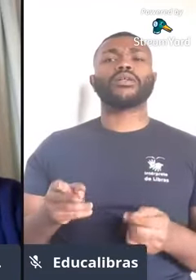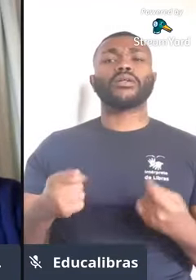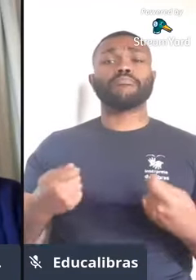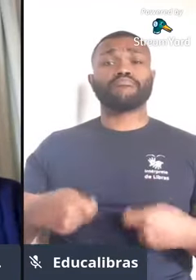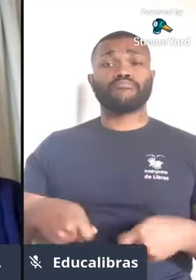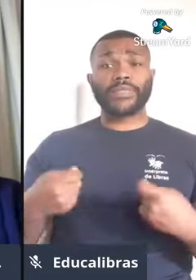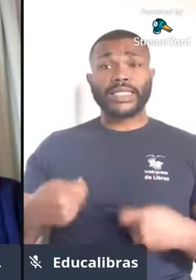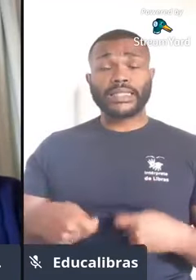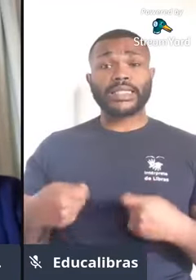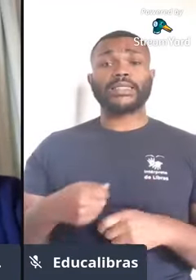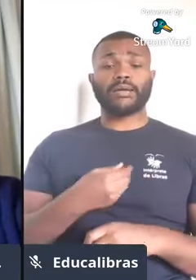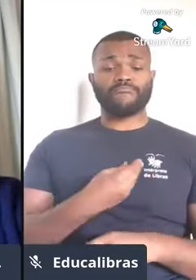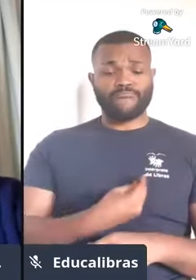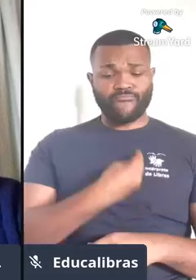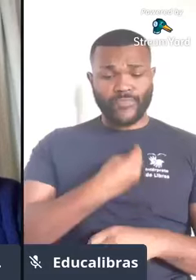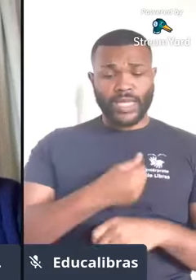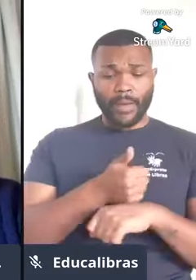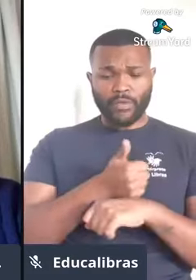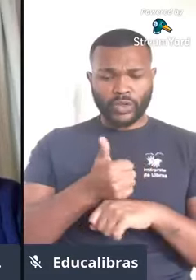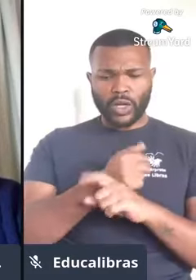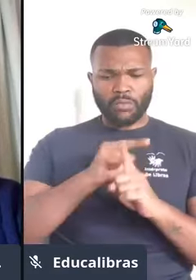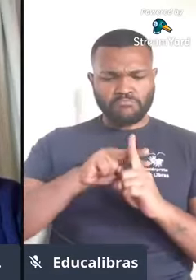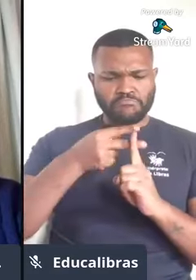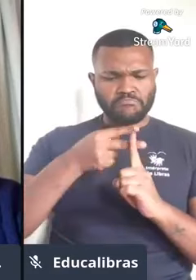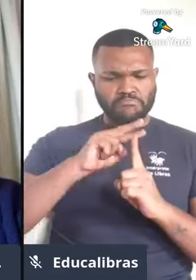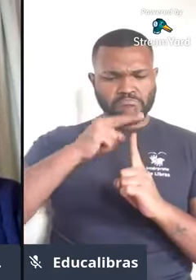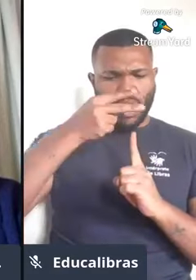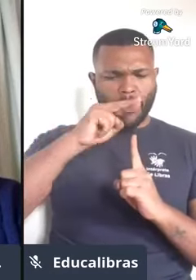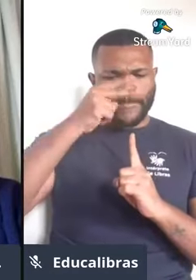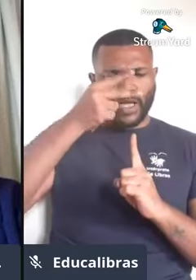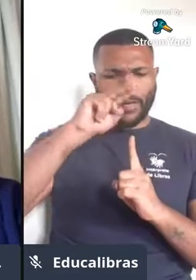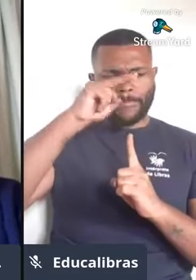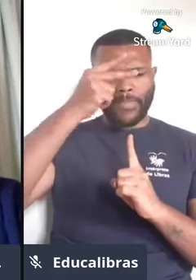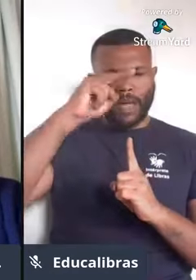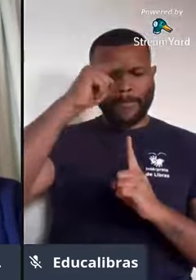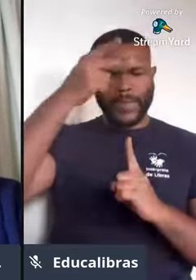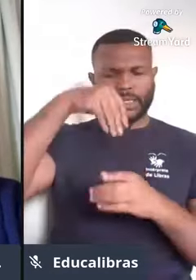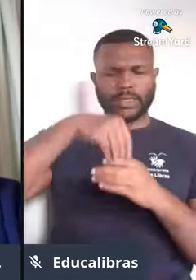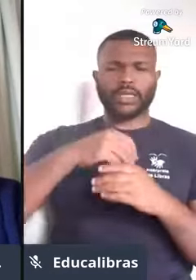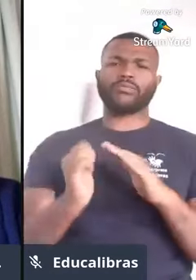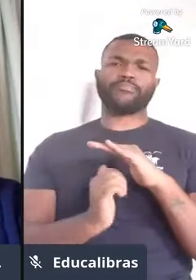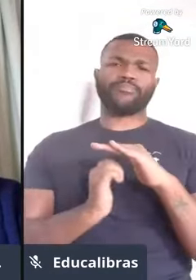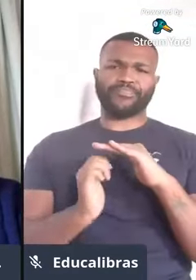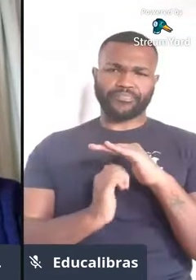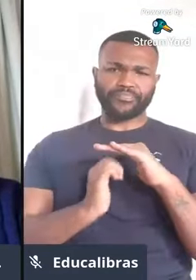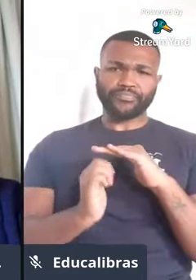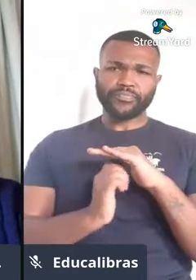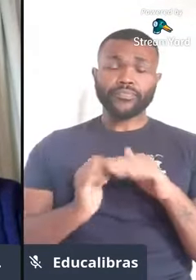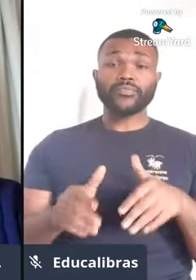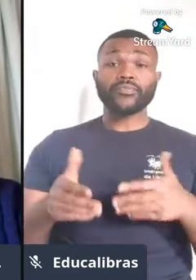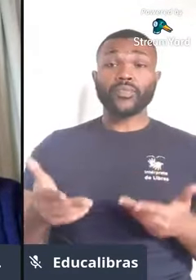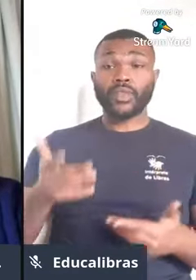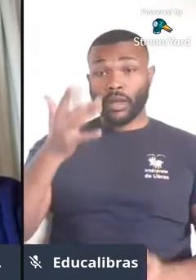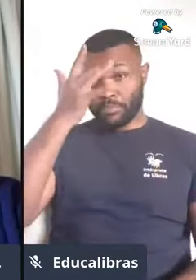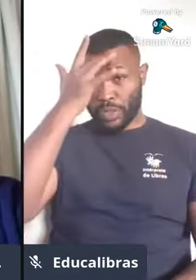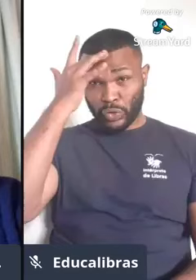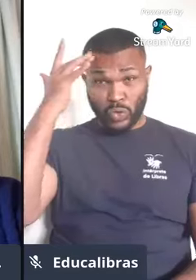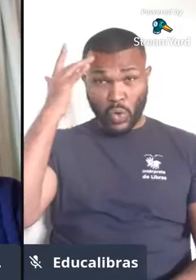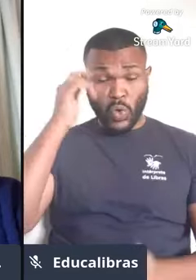ascensão profissional, de se fazer uma carreira dentro da empresa. E a pessoa que é contratada